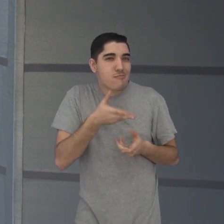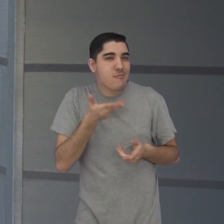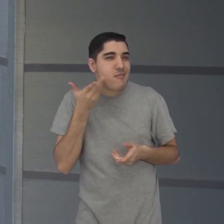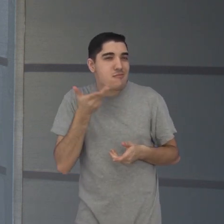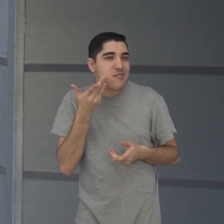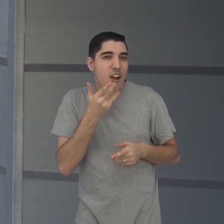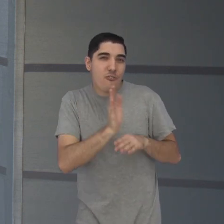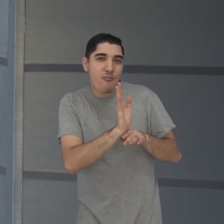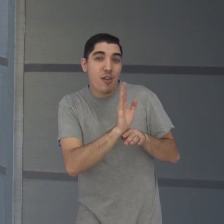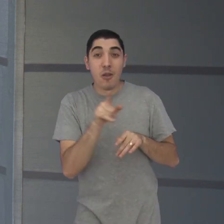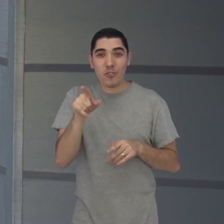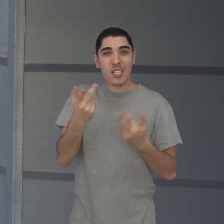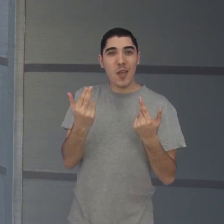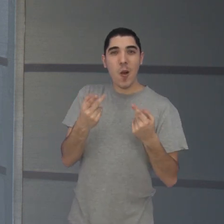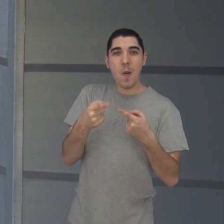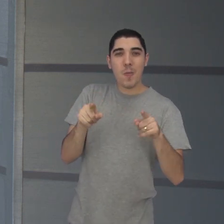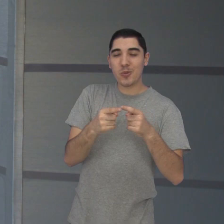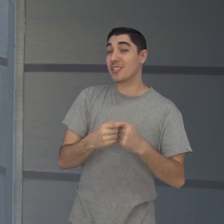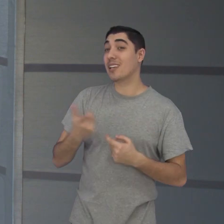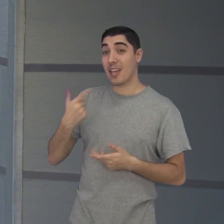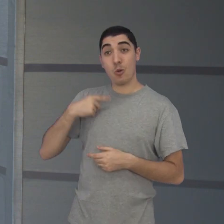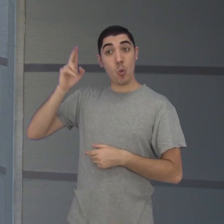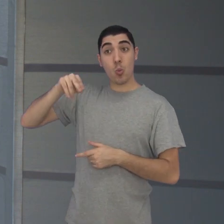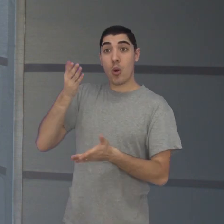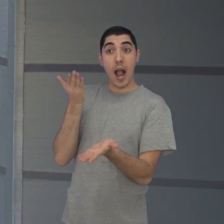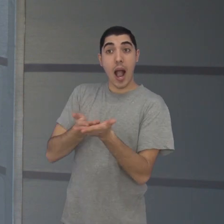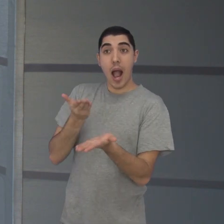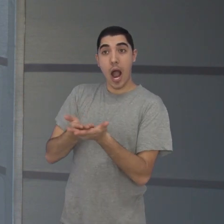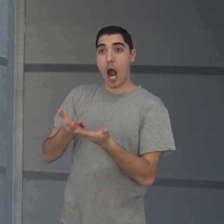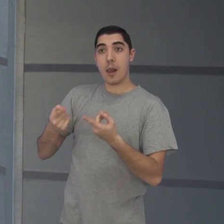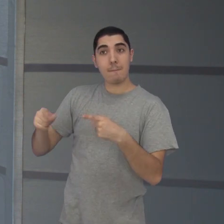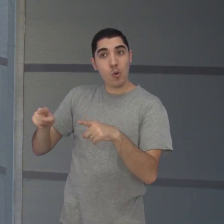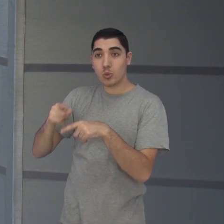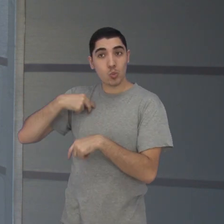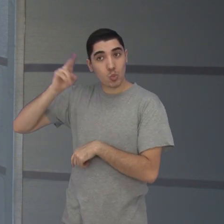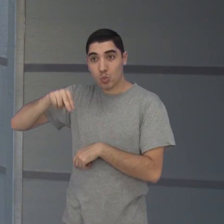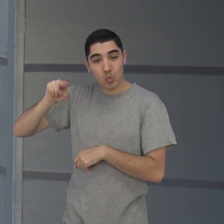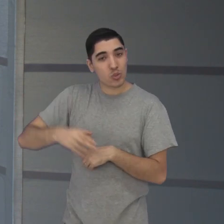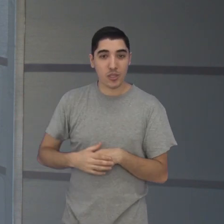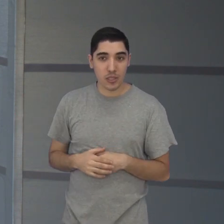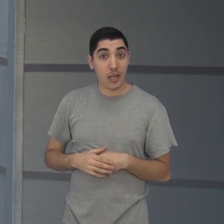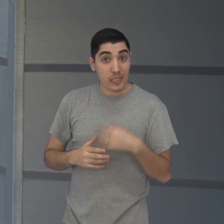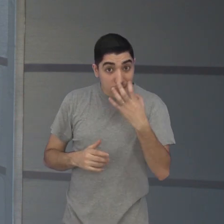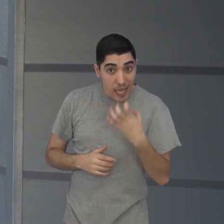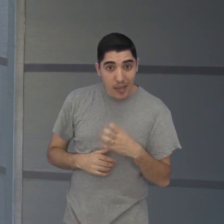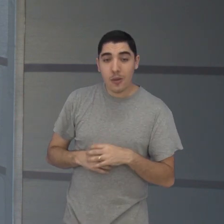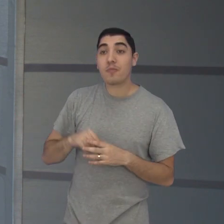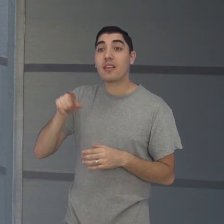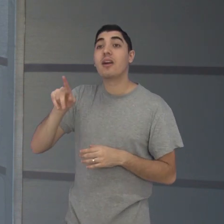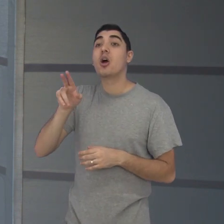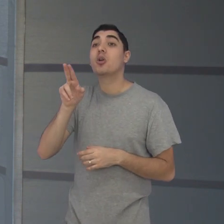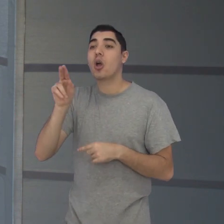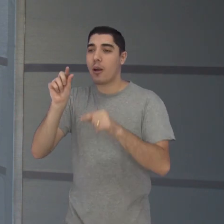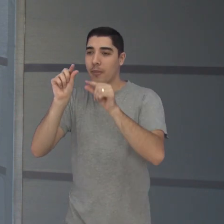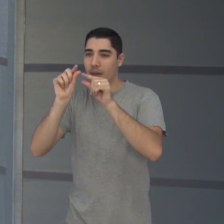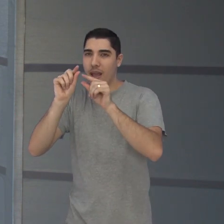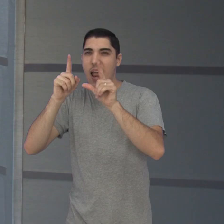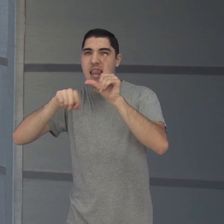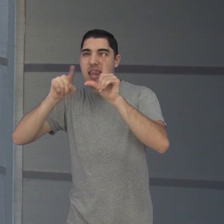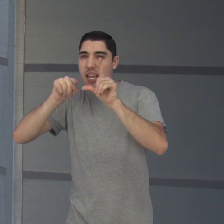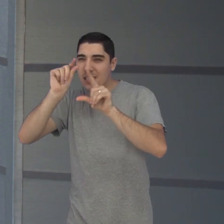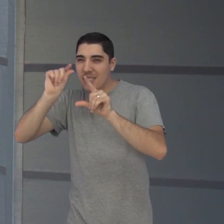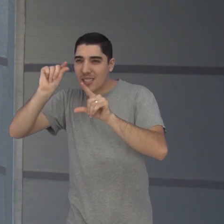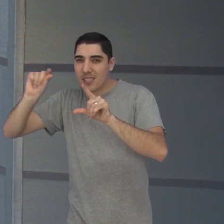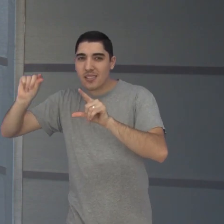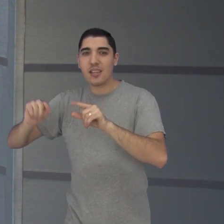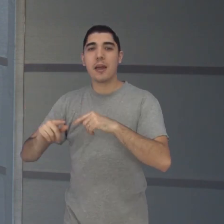isso. Olhando o povo nasceu tocar. também eu com isso. Nunca fiz aula de. Aula, Caraca, sério? Nunca fez? Você falar pra mim, como é que chama aquelas letrinhas